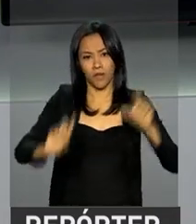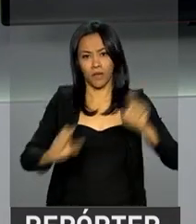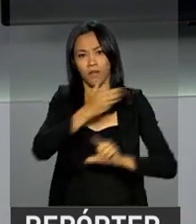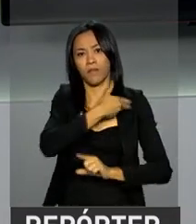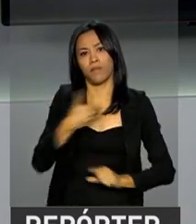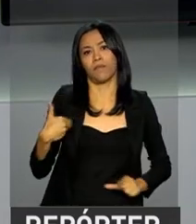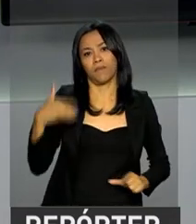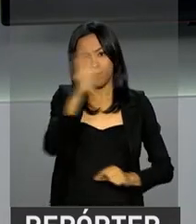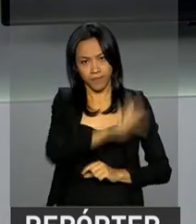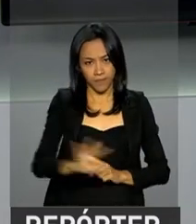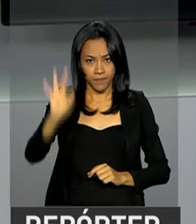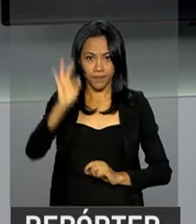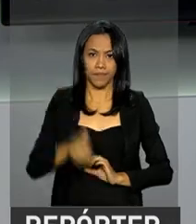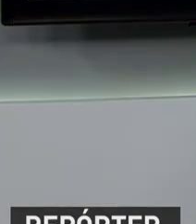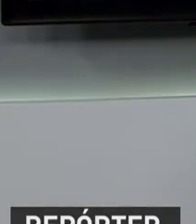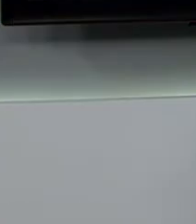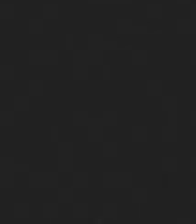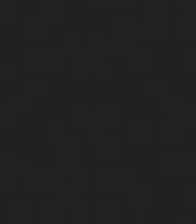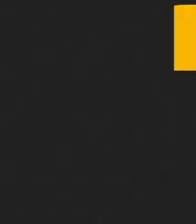a tv do governo federal